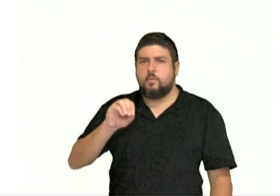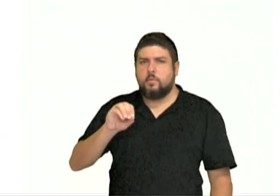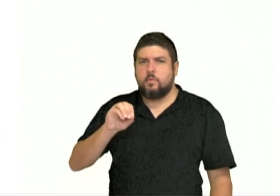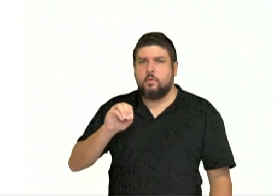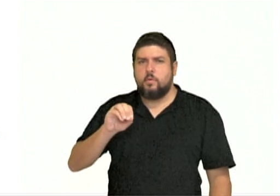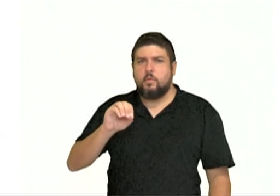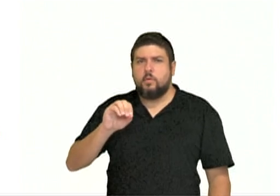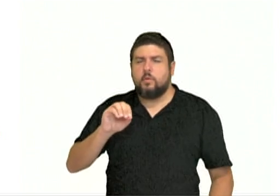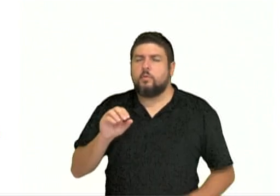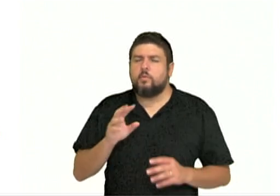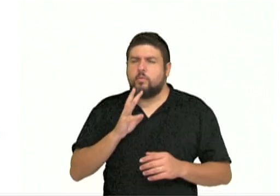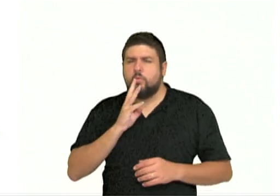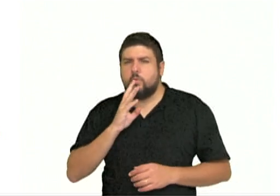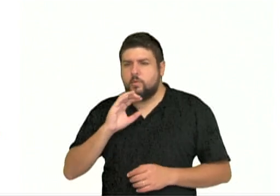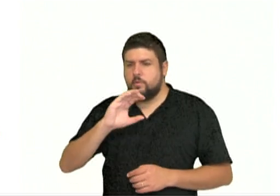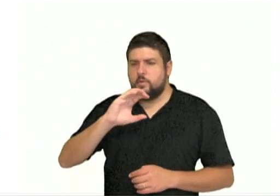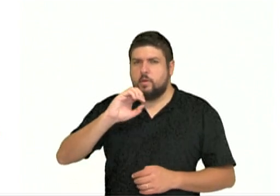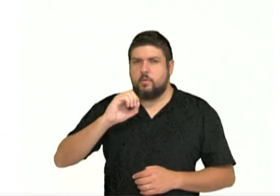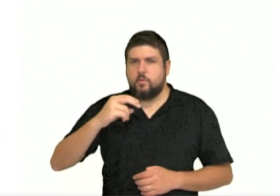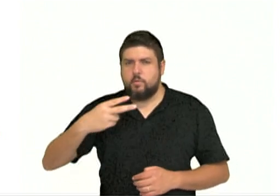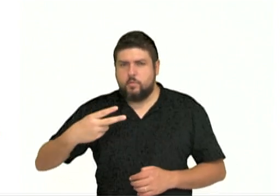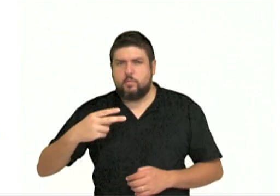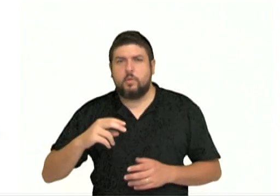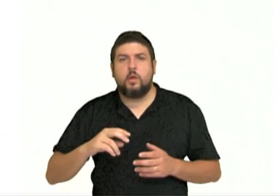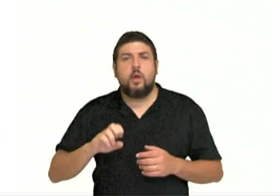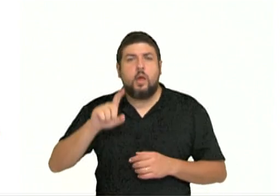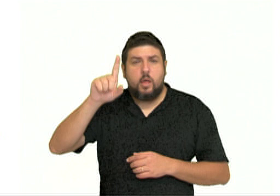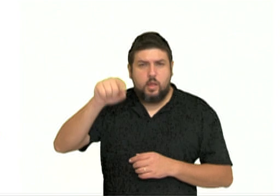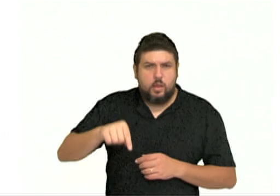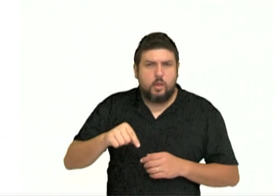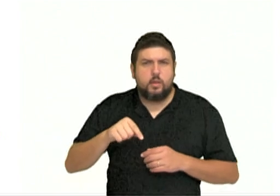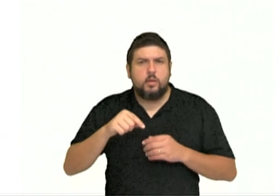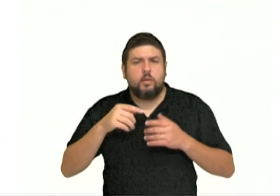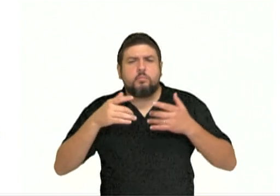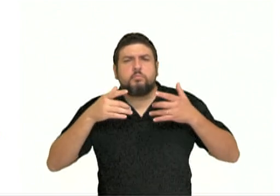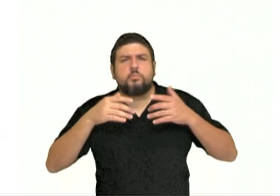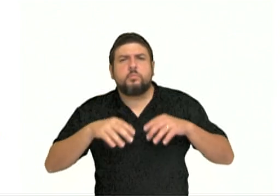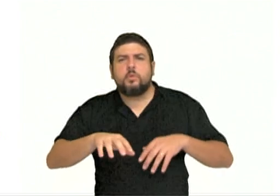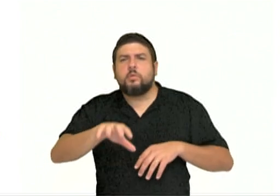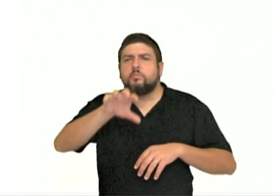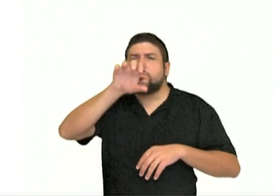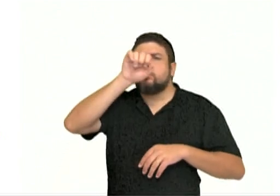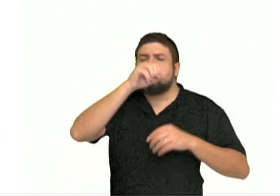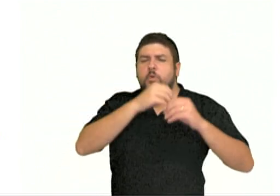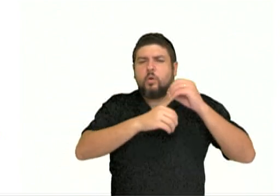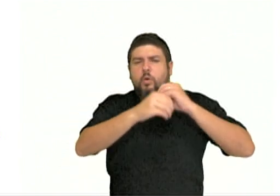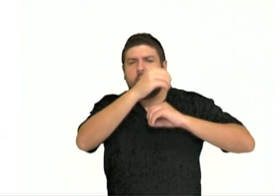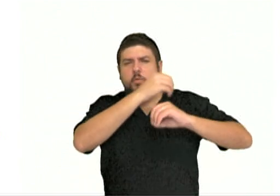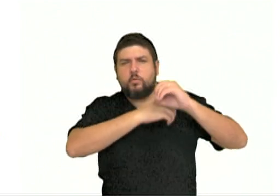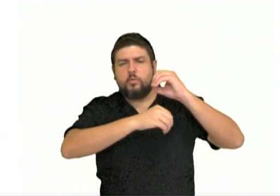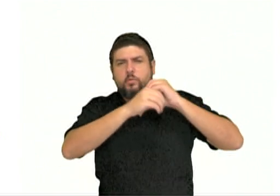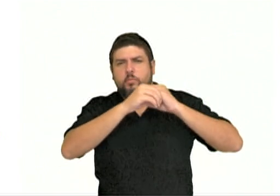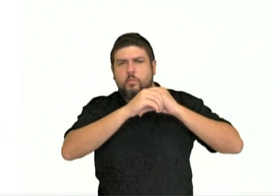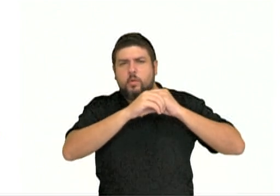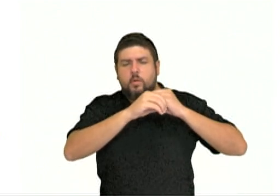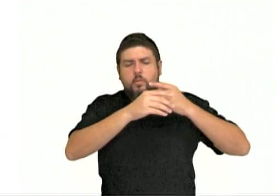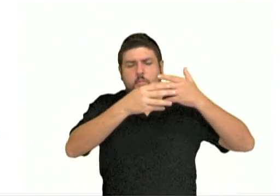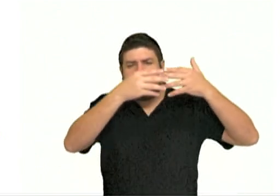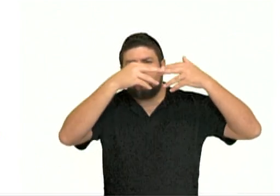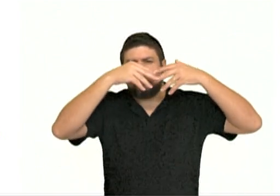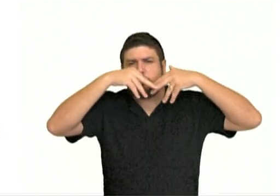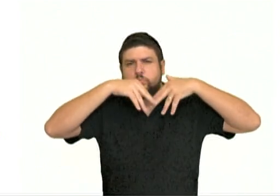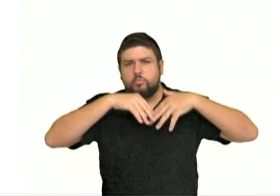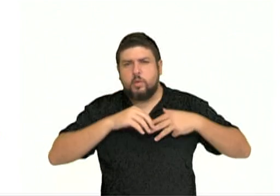Isso significa que, à medida que o oxigênio chega nas nossas células e é utilizado, a gente